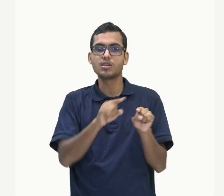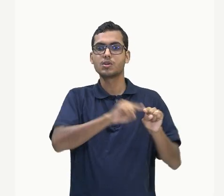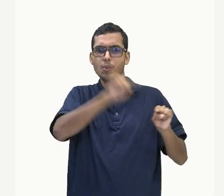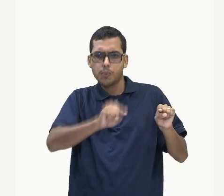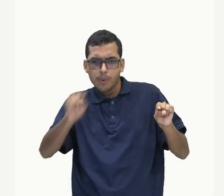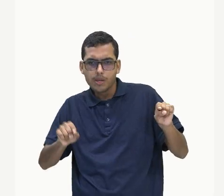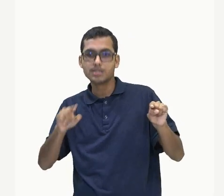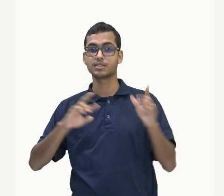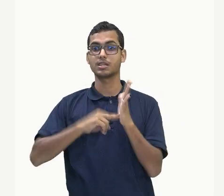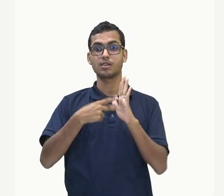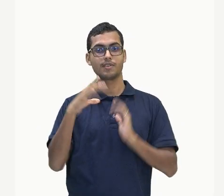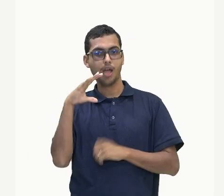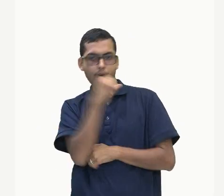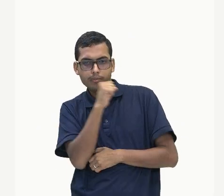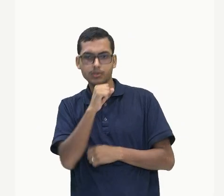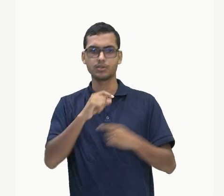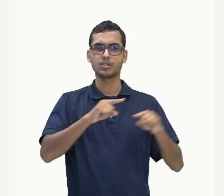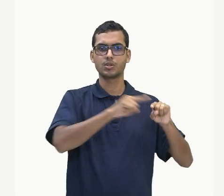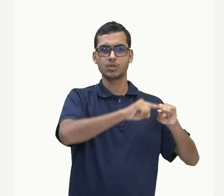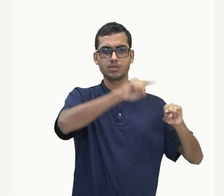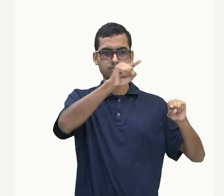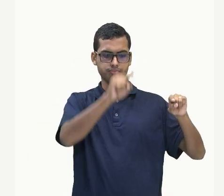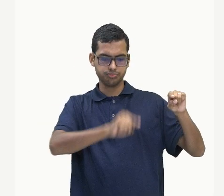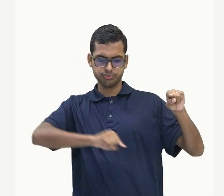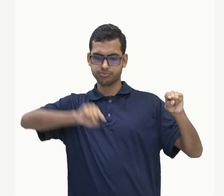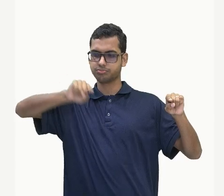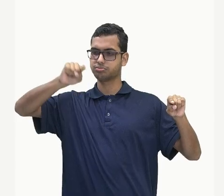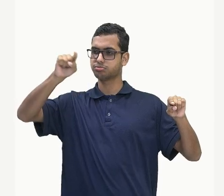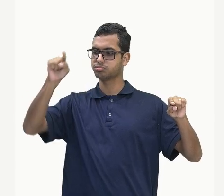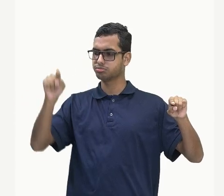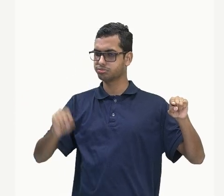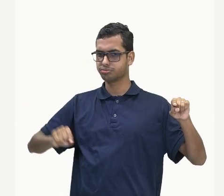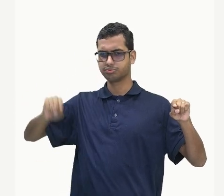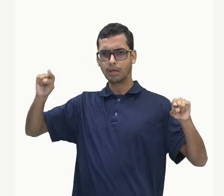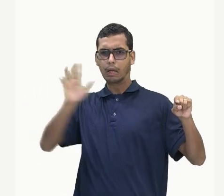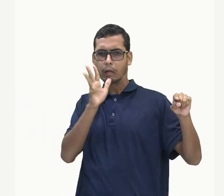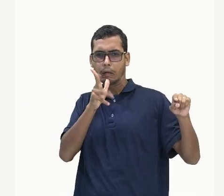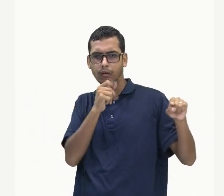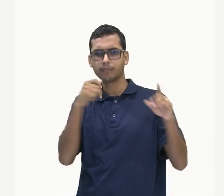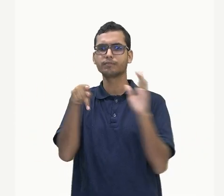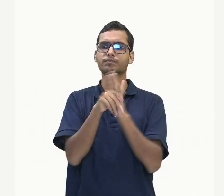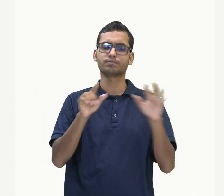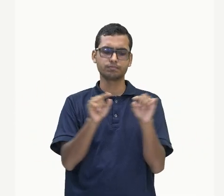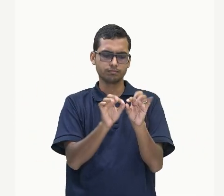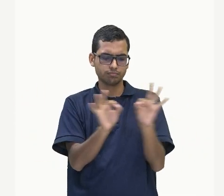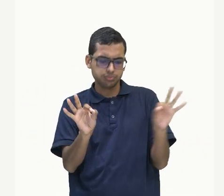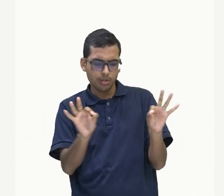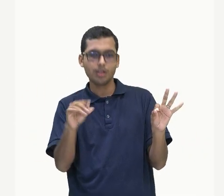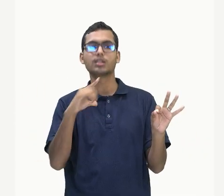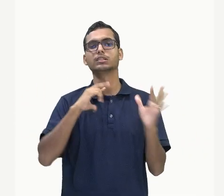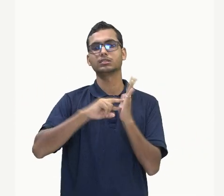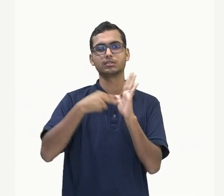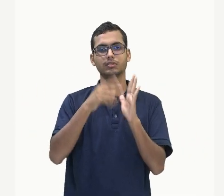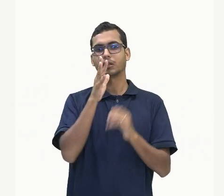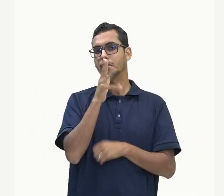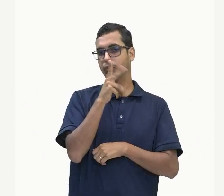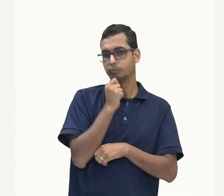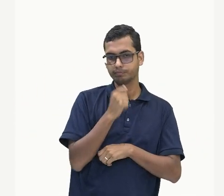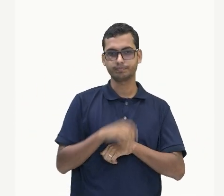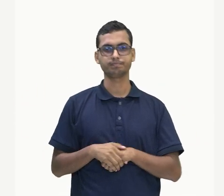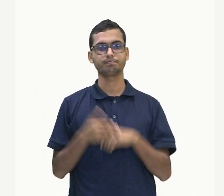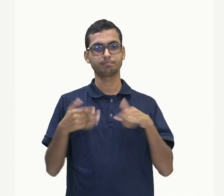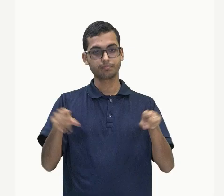período, mais lenta ela é. Outro elemento que nós precisamos conhecer sobre as ondas é a frequência, que é o número de